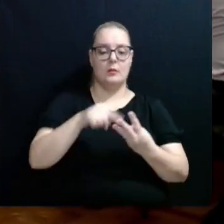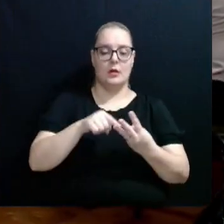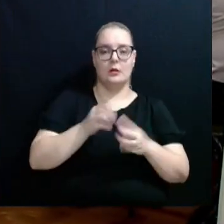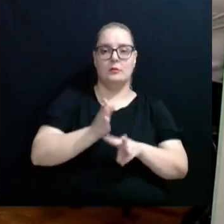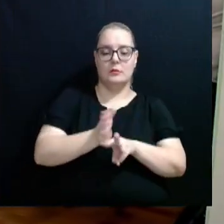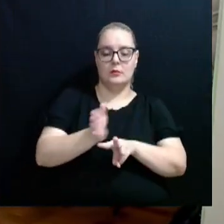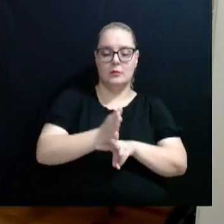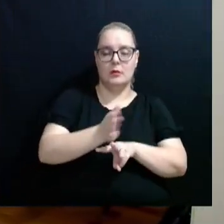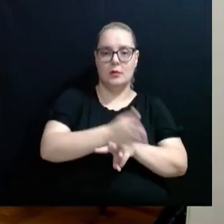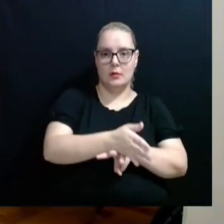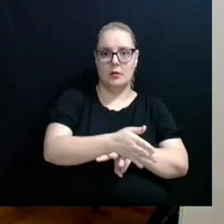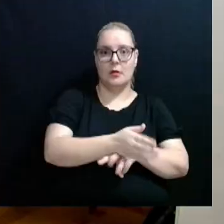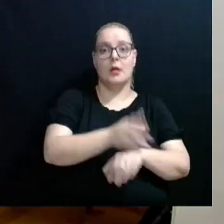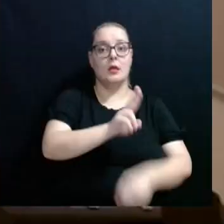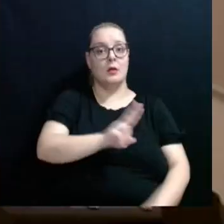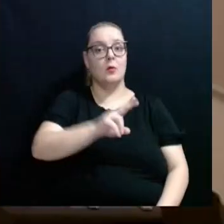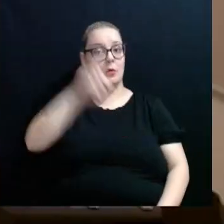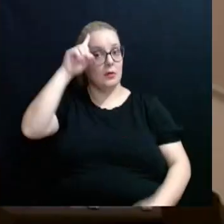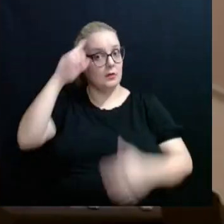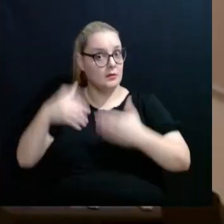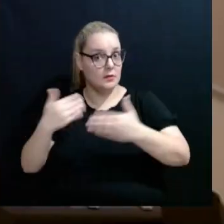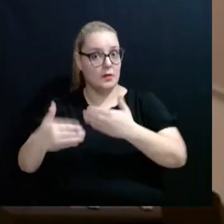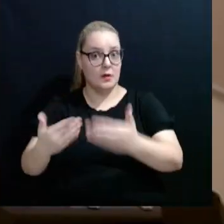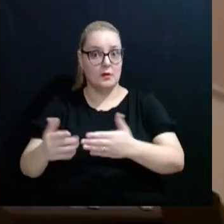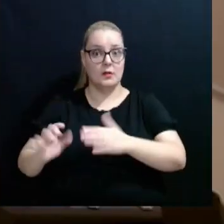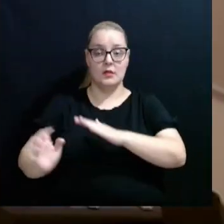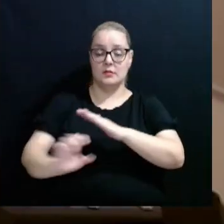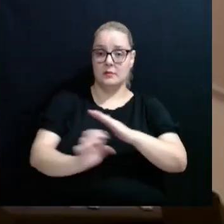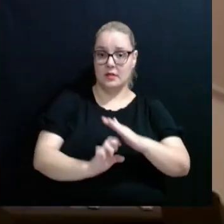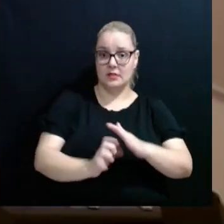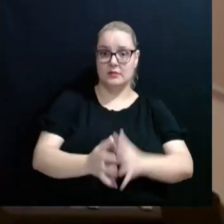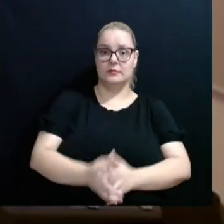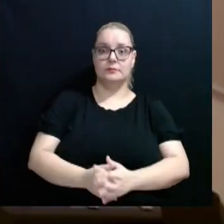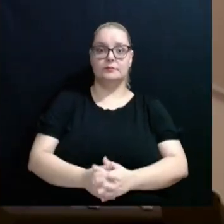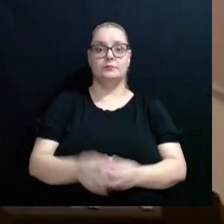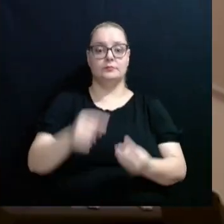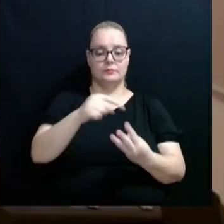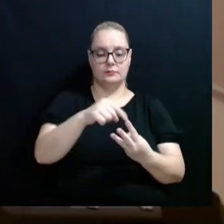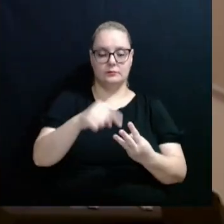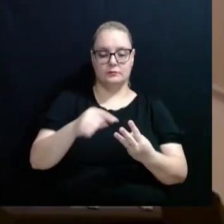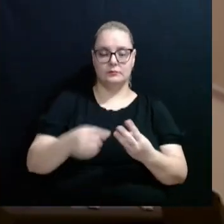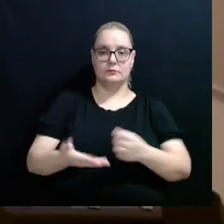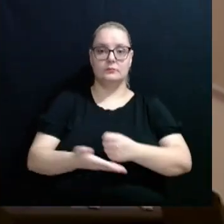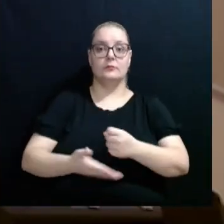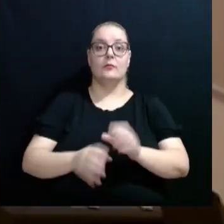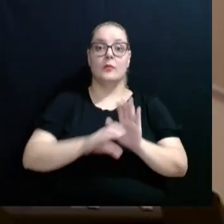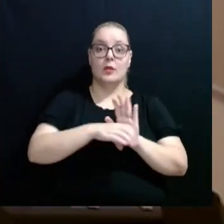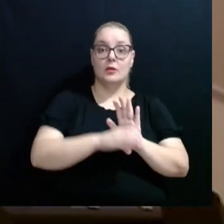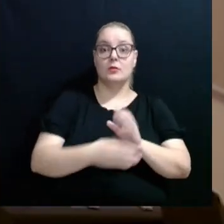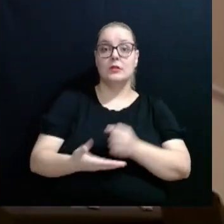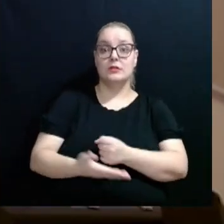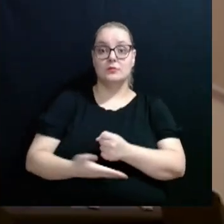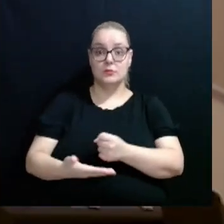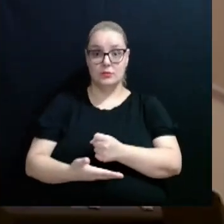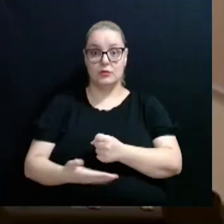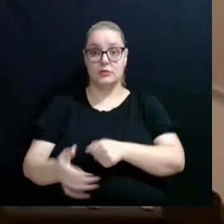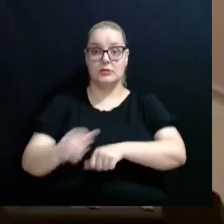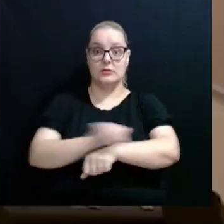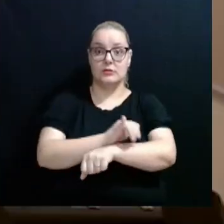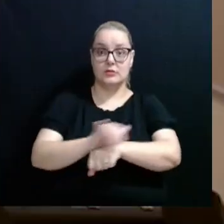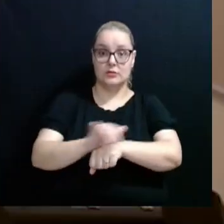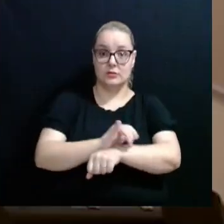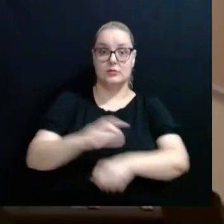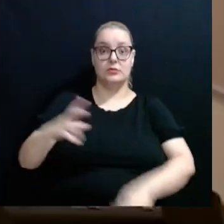práticas para o dia a dia dos negócios. 3 pilares básicos, que são os conceitos básicos das ferramentas individuais, que a gente